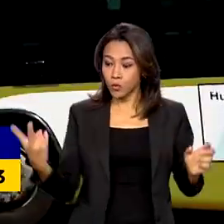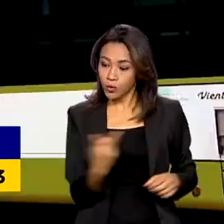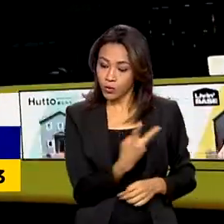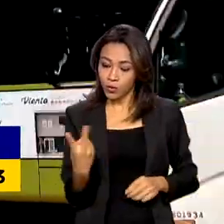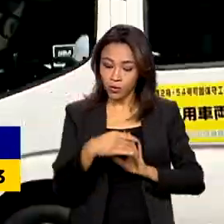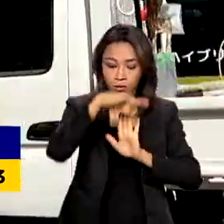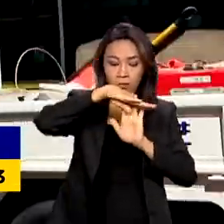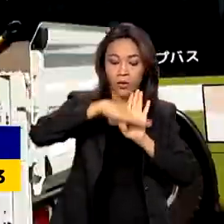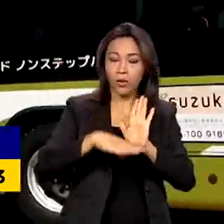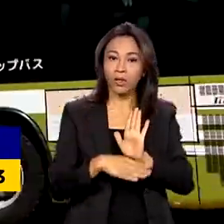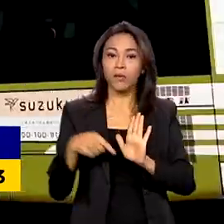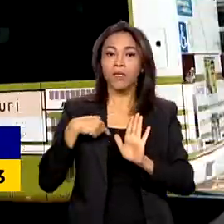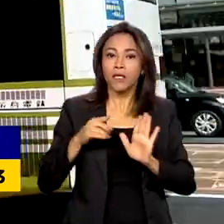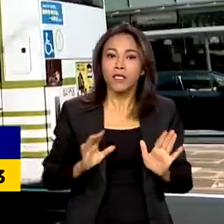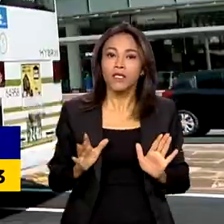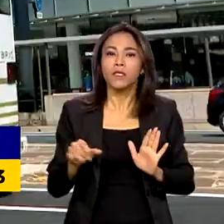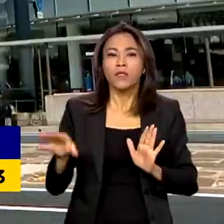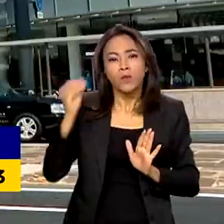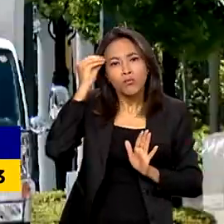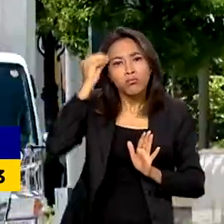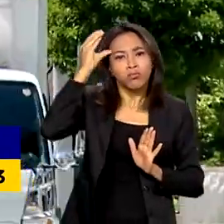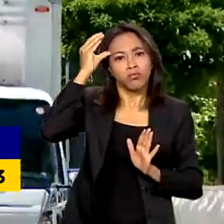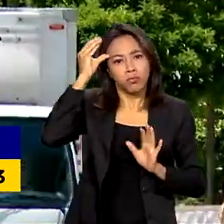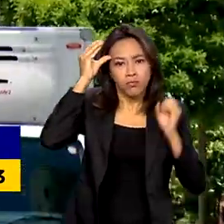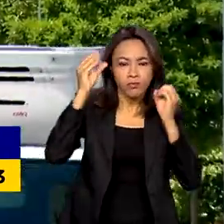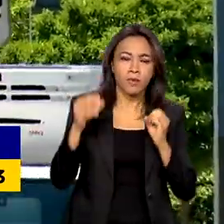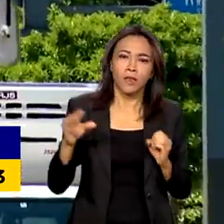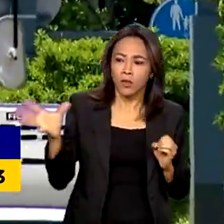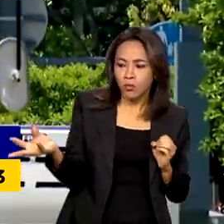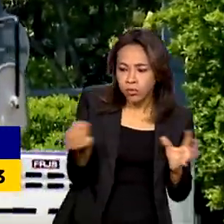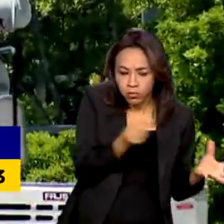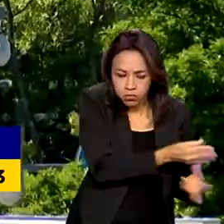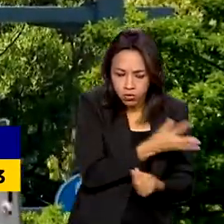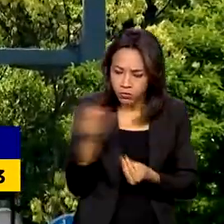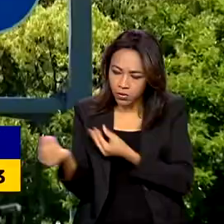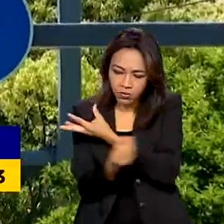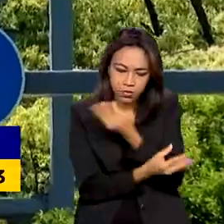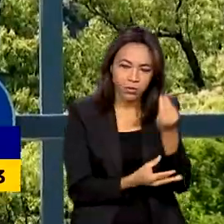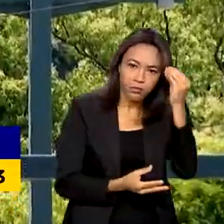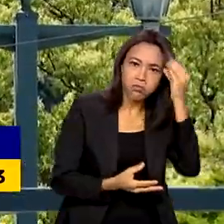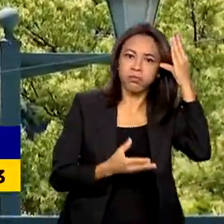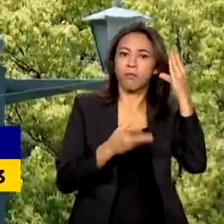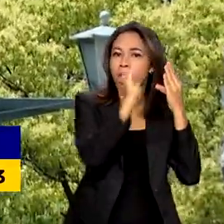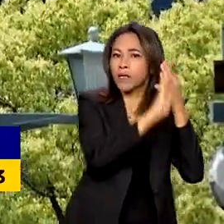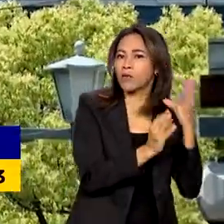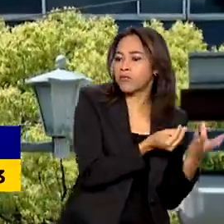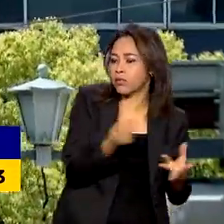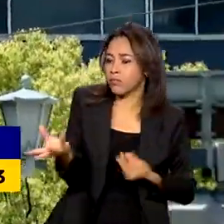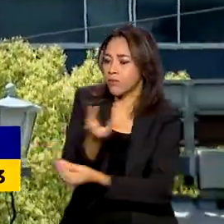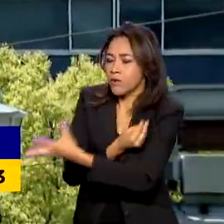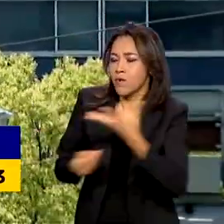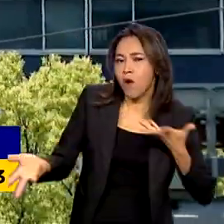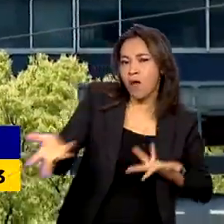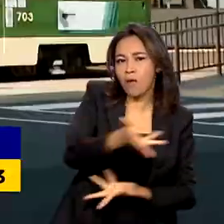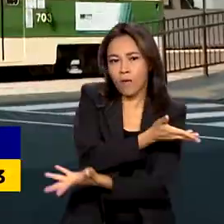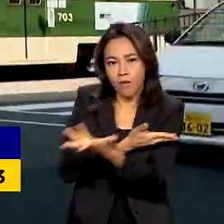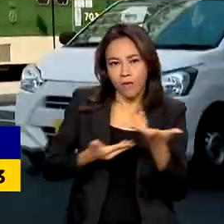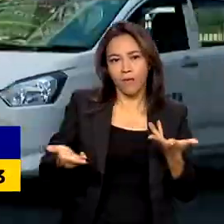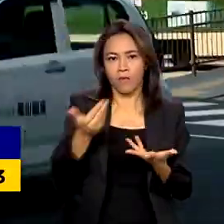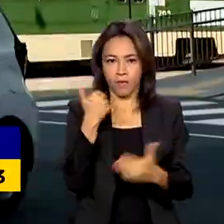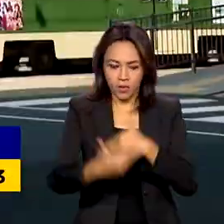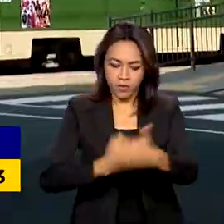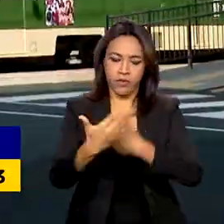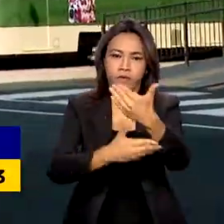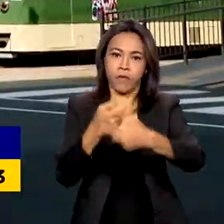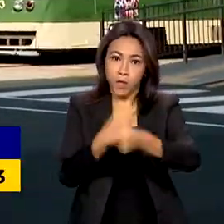cooperação que estimula a transferência de conhecimento e tecnologia japonesa para o desenvolvimento socioeconômico do Brasil.